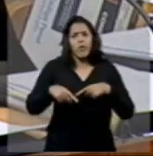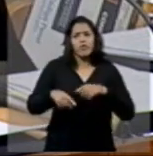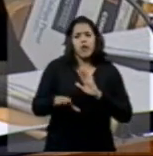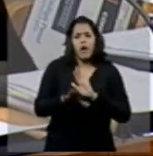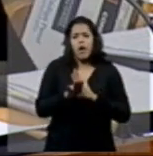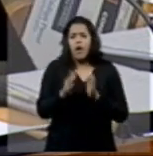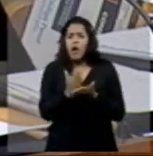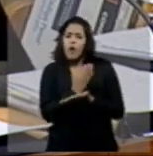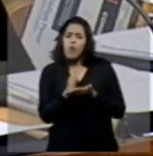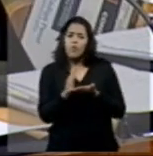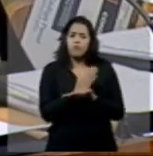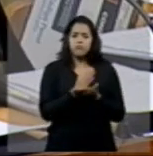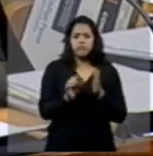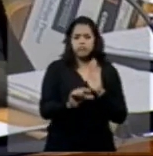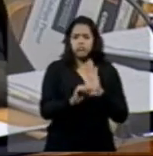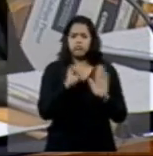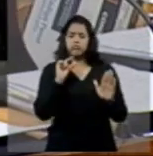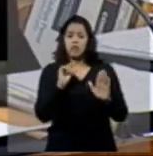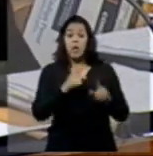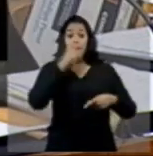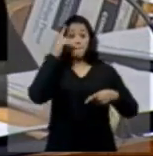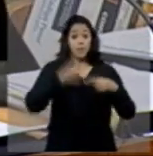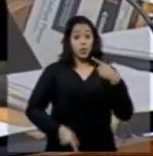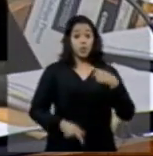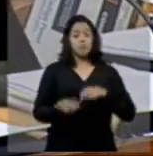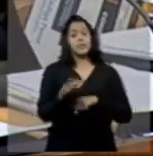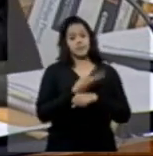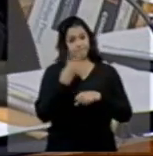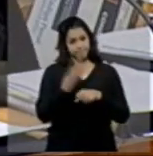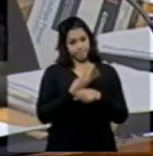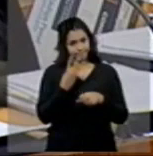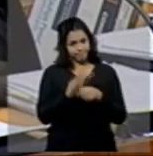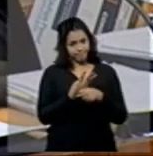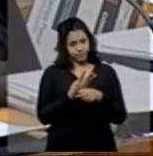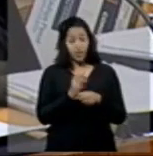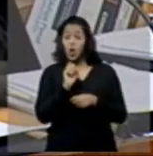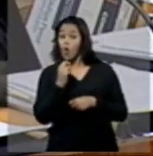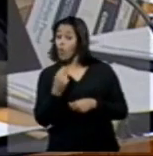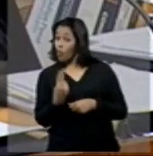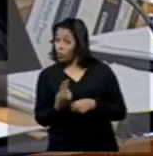dispositivos, veda a possibilidade de terceirização. Ou ainda,